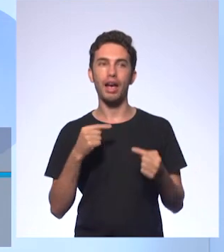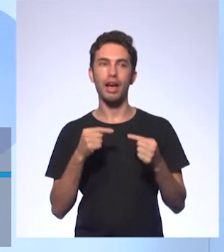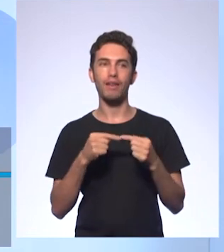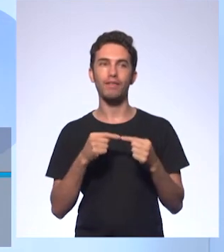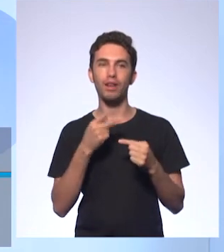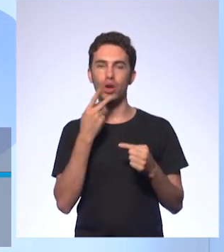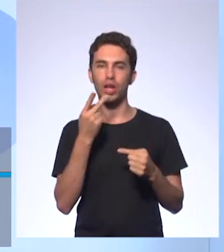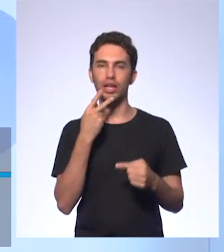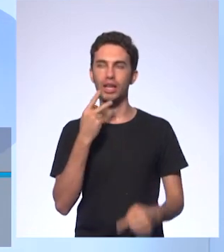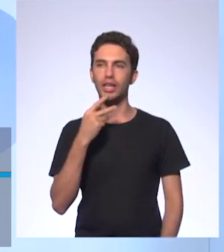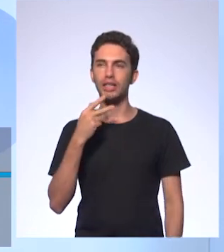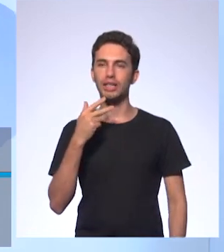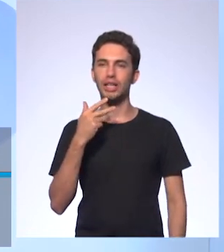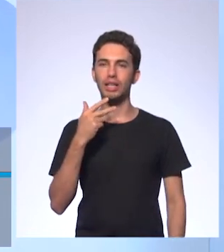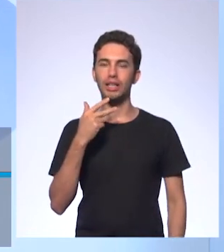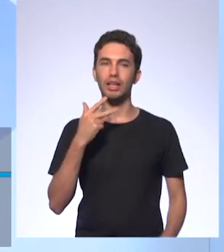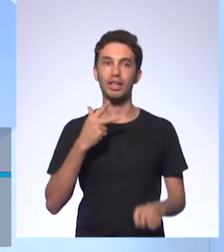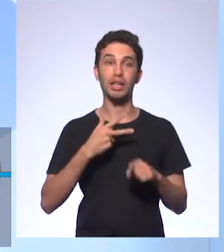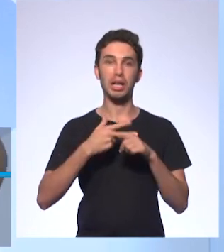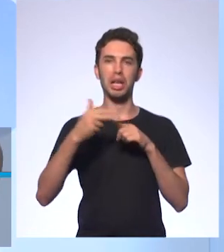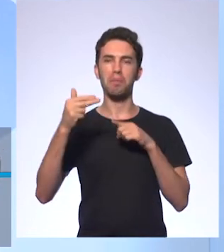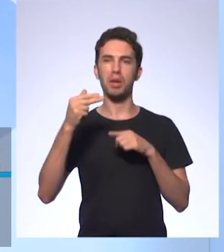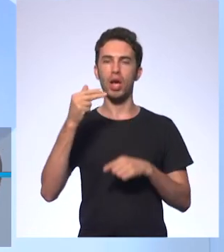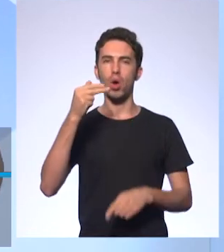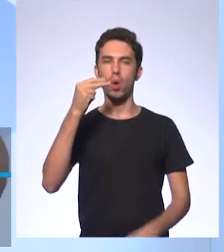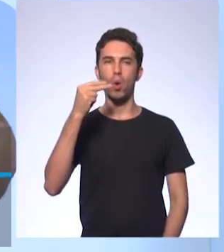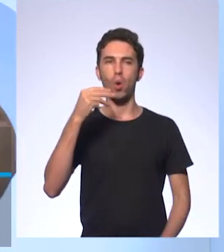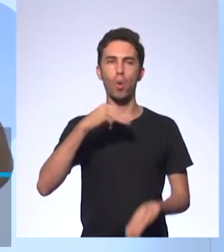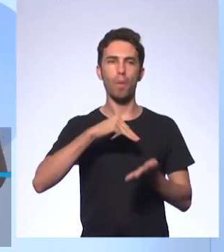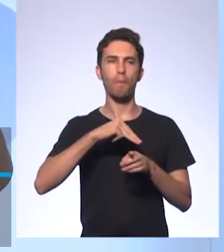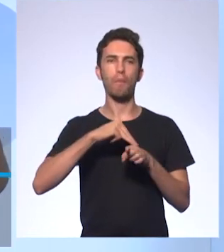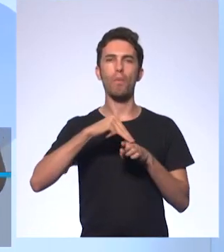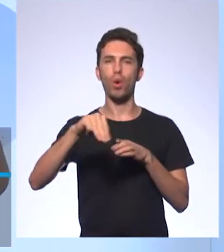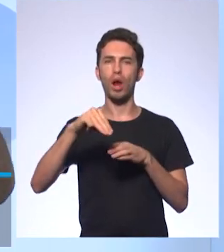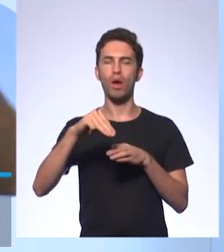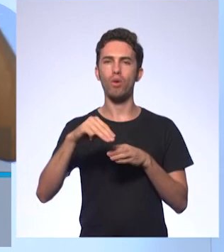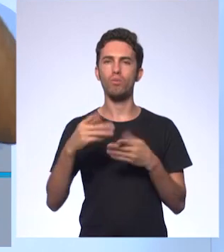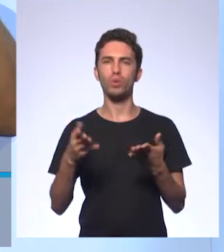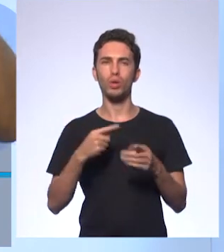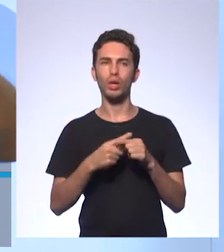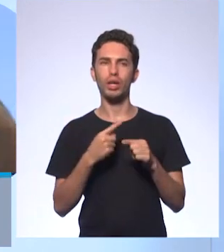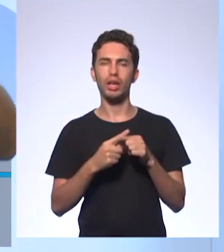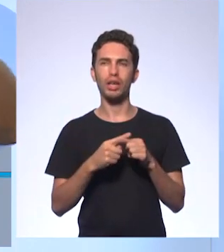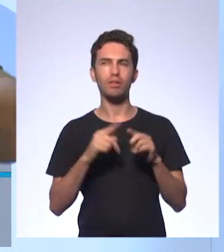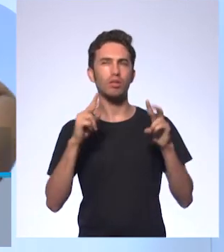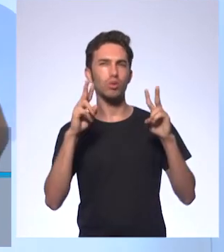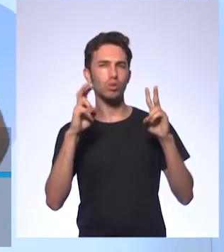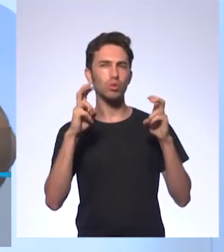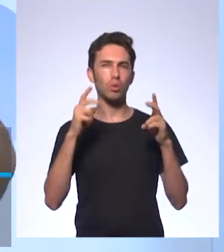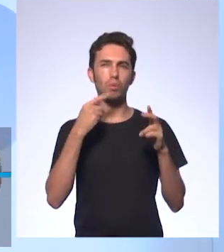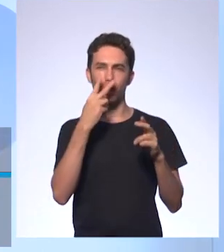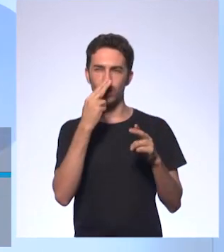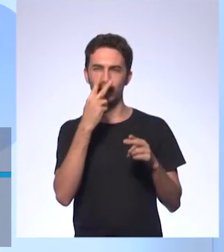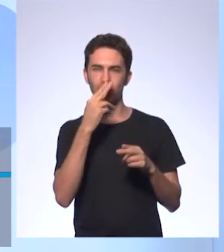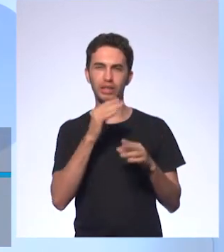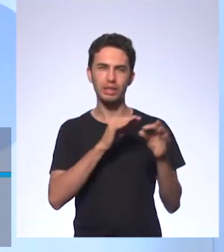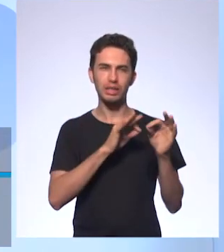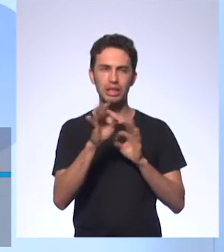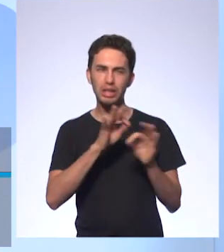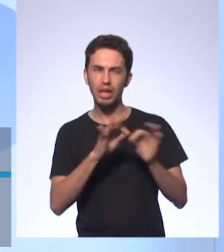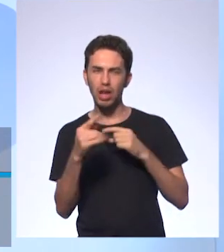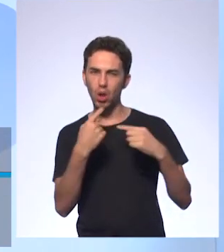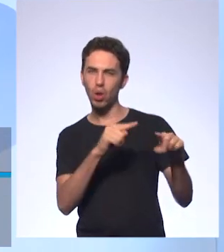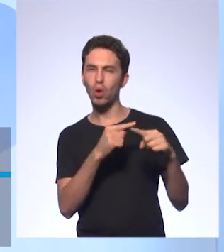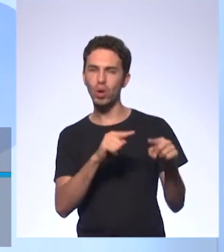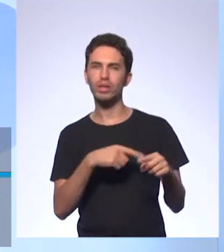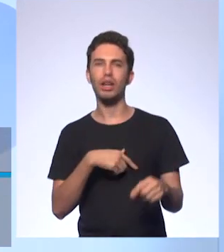moral, né? Aquele que foi desclassificado só por uma suposta armação, né? Maradona estava envolvido nessa. Então, assim, até nessa